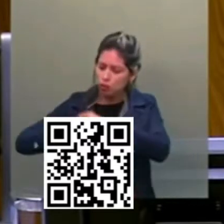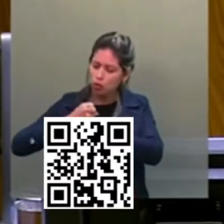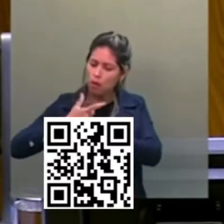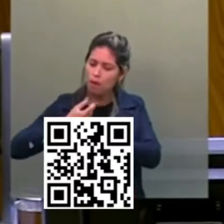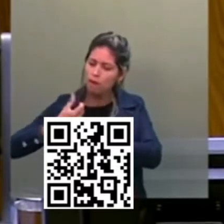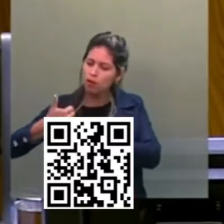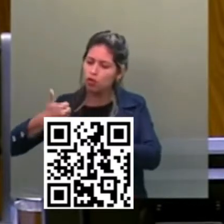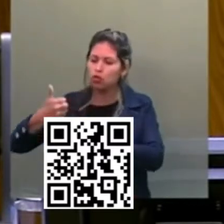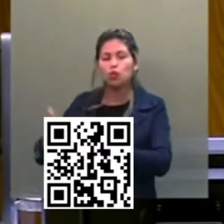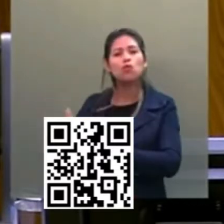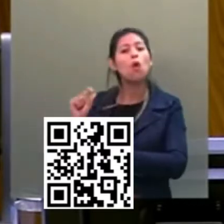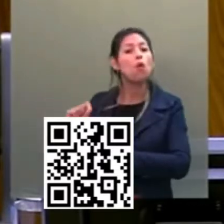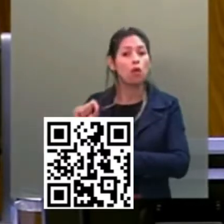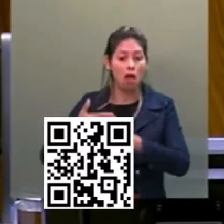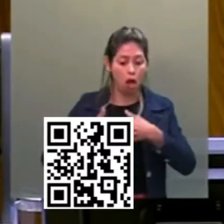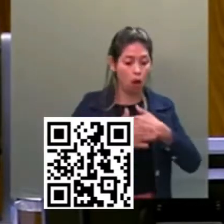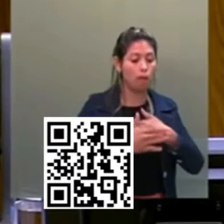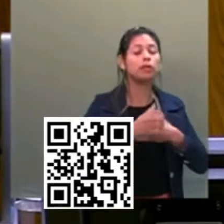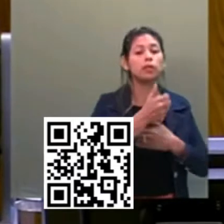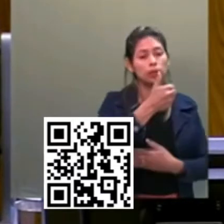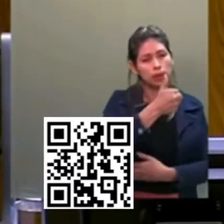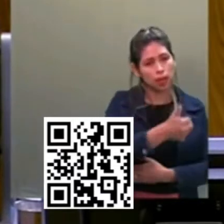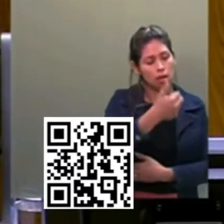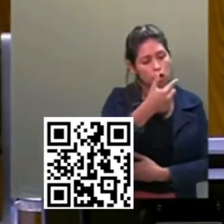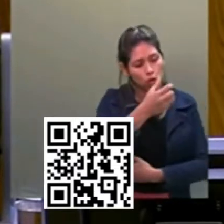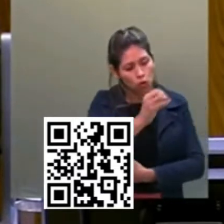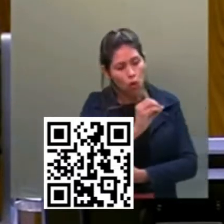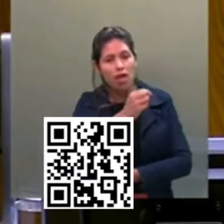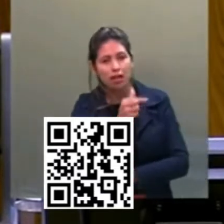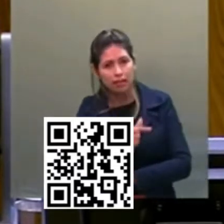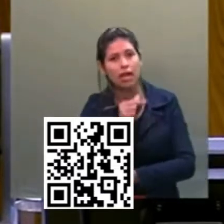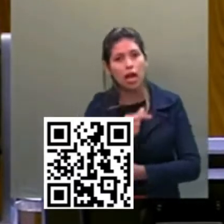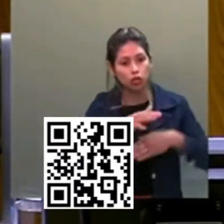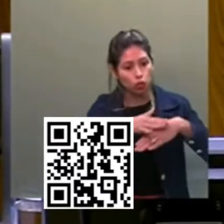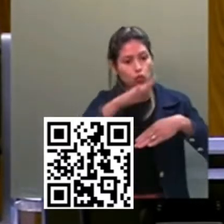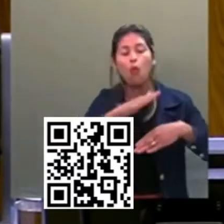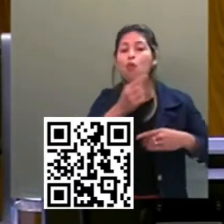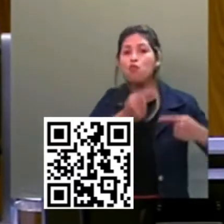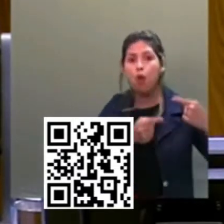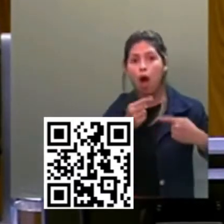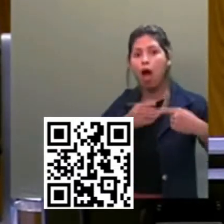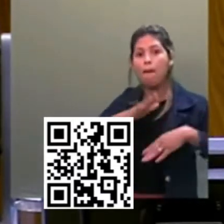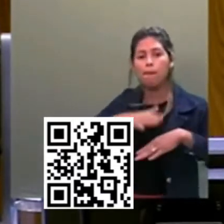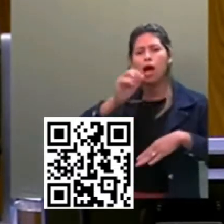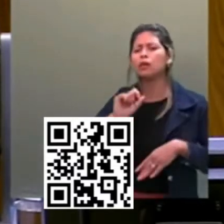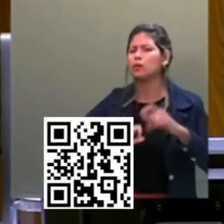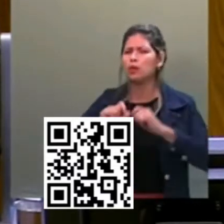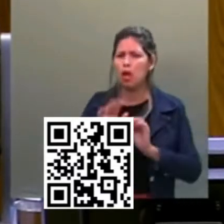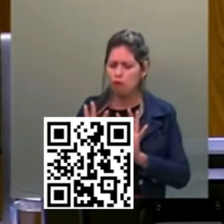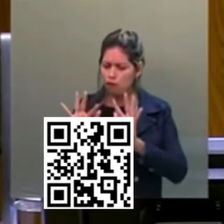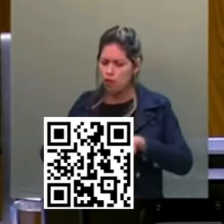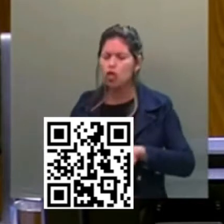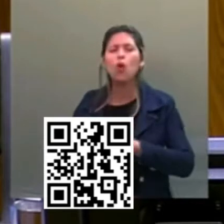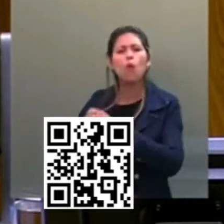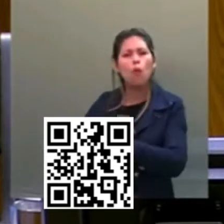Federal 107 proposições, o maior número desde 1995. Ao final do ano, tínhamos